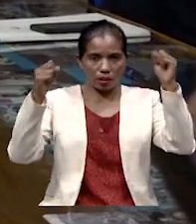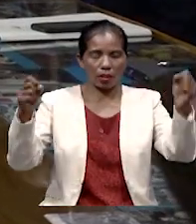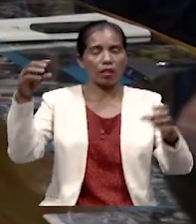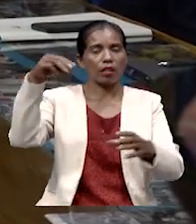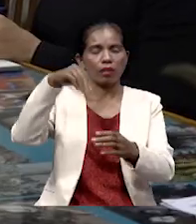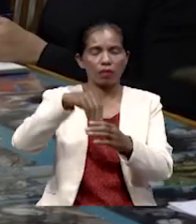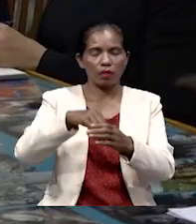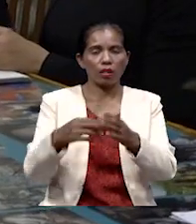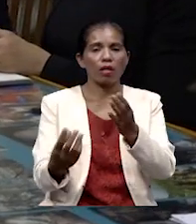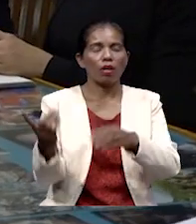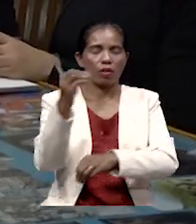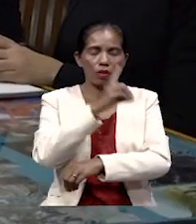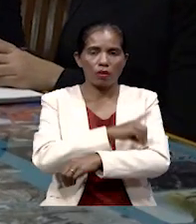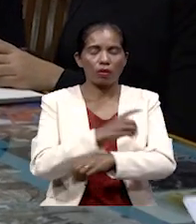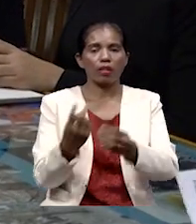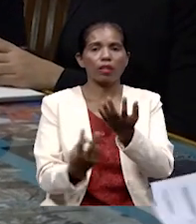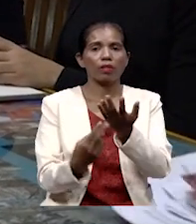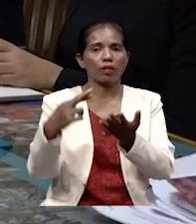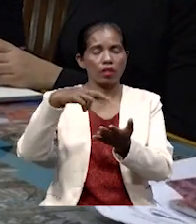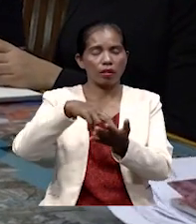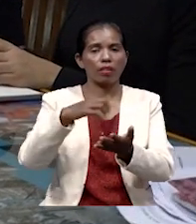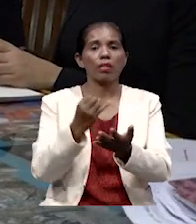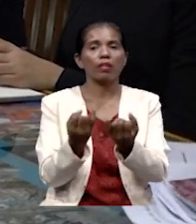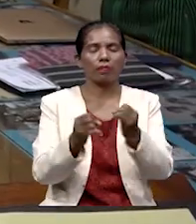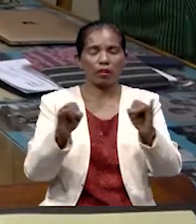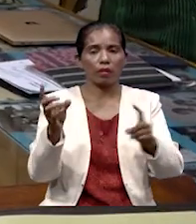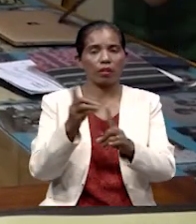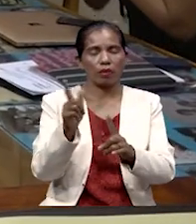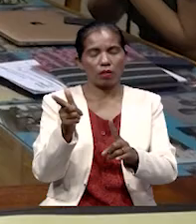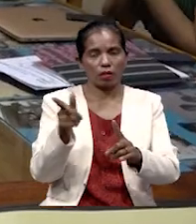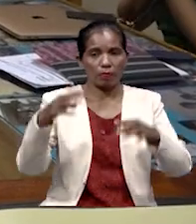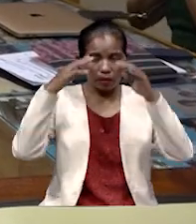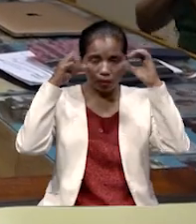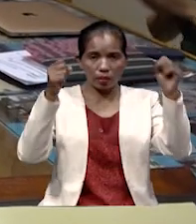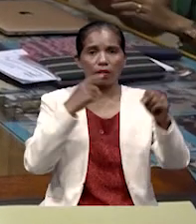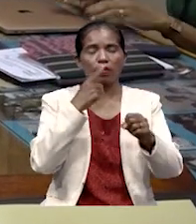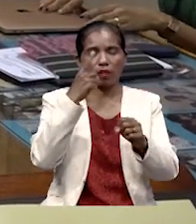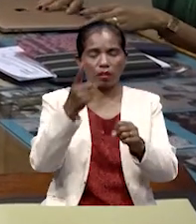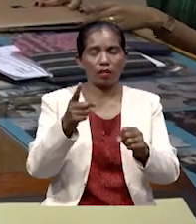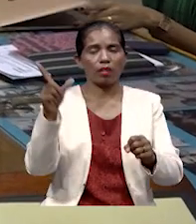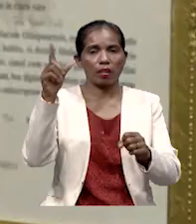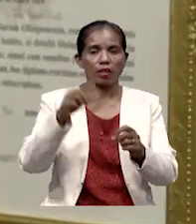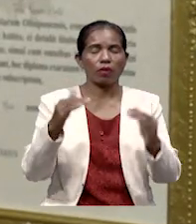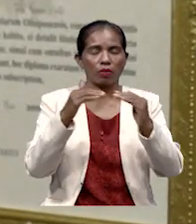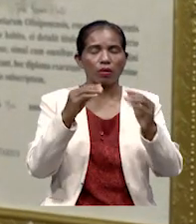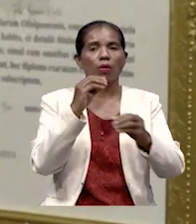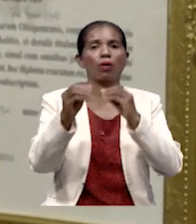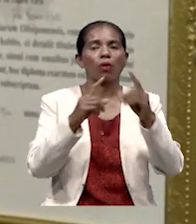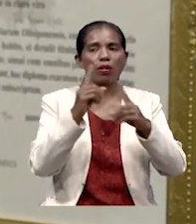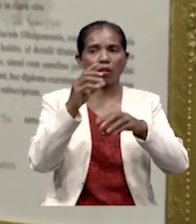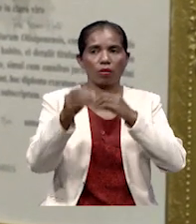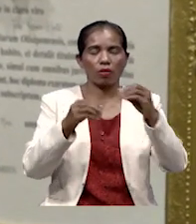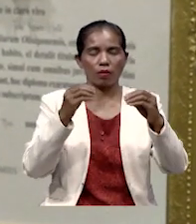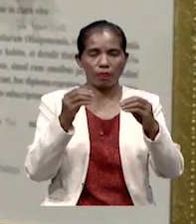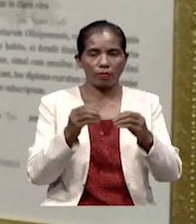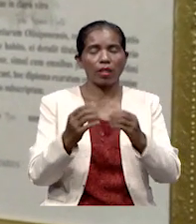restauração independência ba dala rua Nulu. Presidente Republika eleitu José Ramos Horta teten soromutu ne kuliah mus konaba relasang bilateral entre nasan